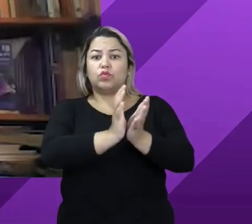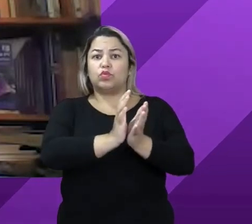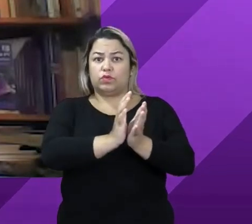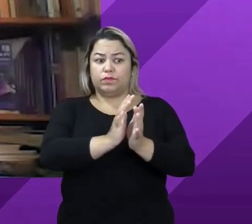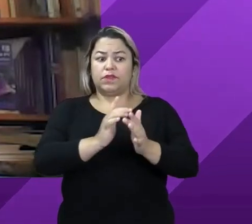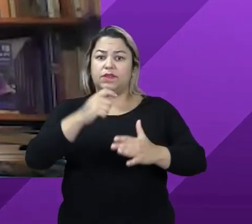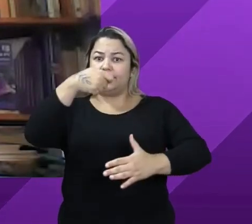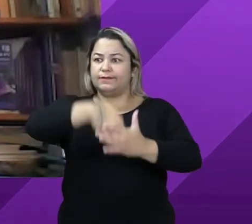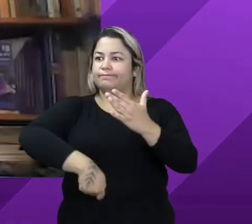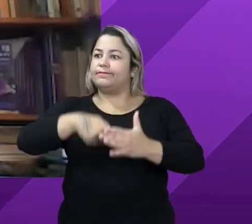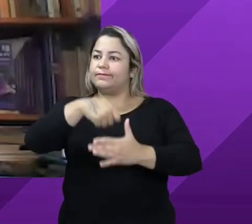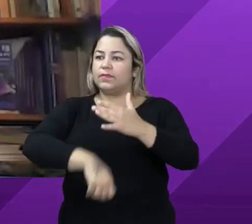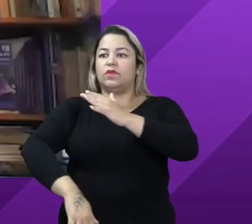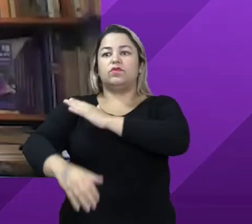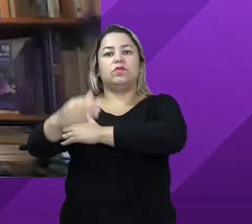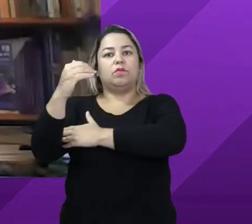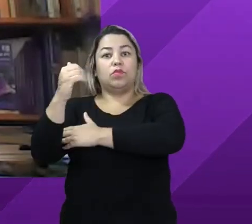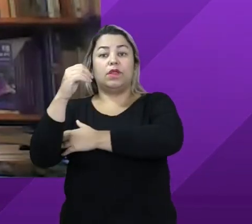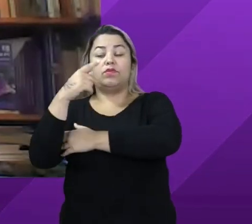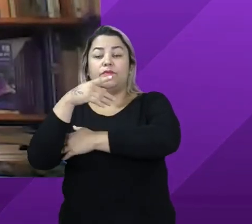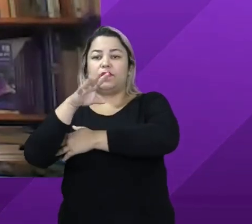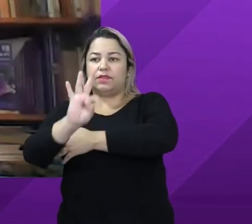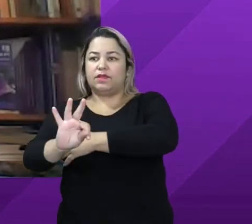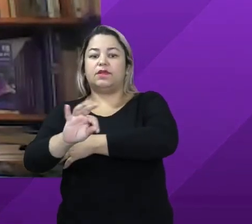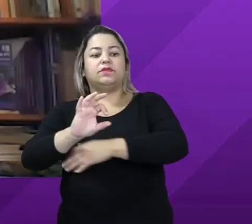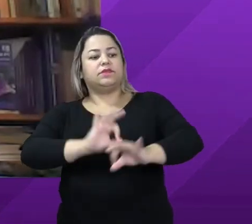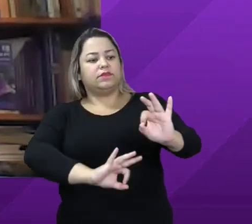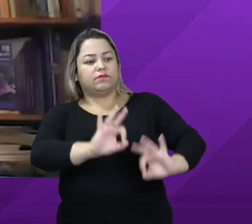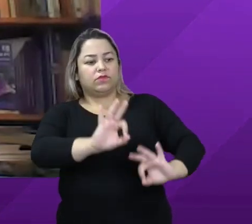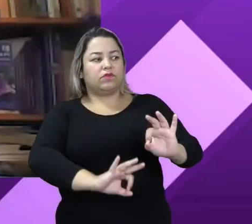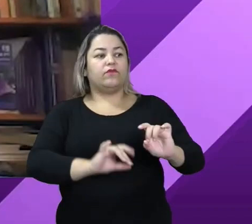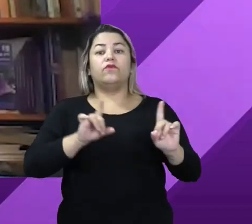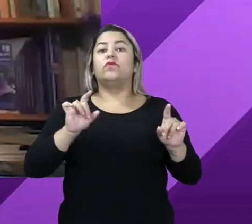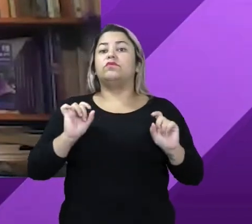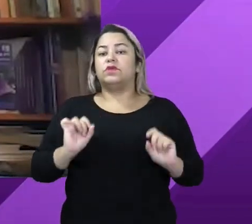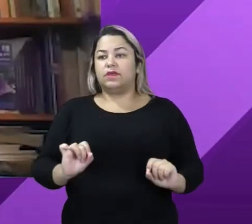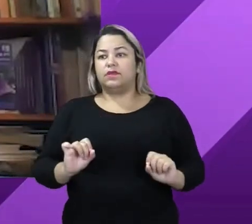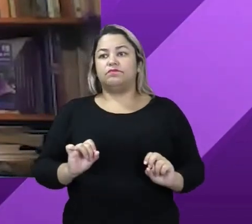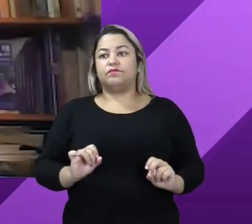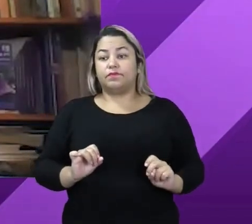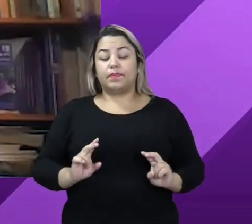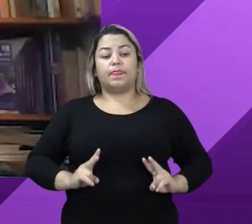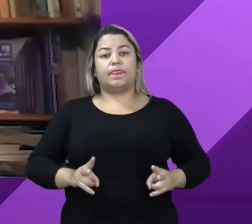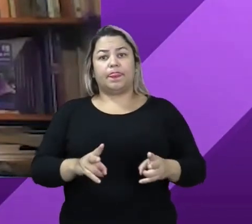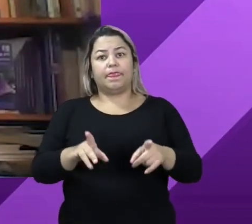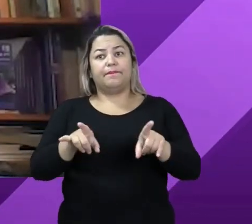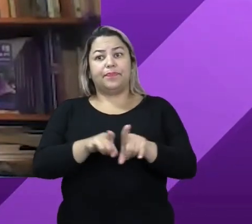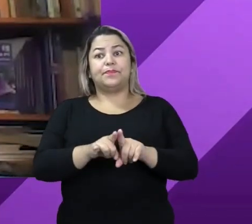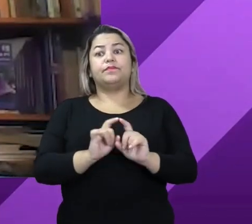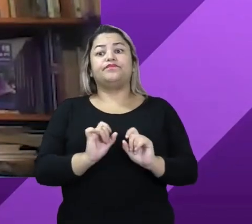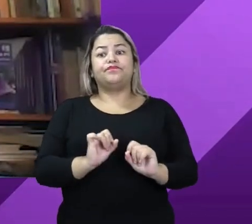militantes mulheres do PT, se organizando, foi sempre muito com a perspectiva